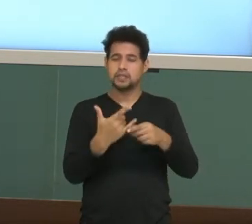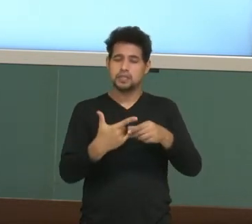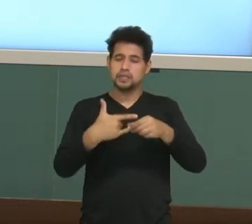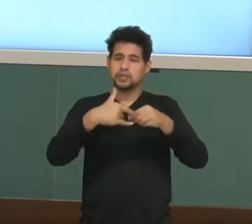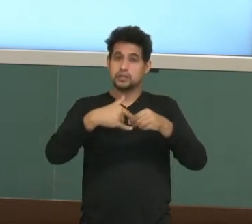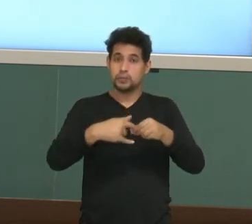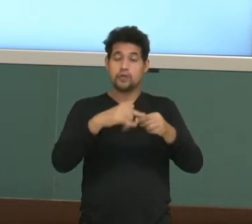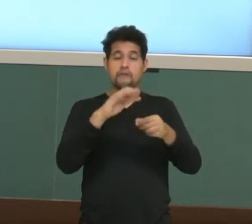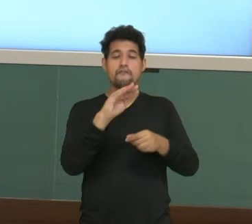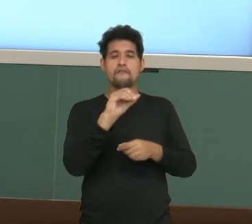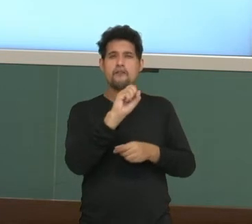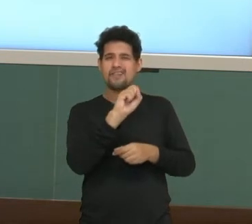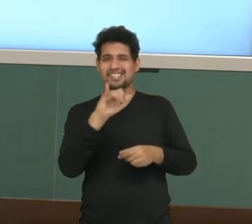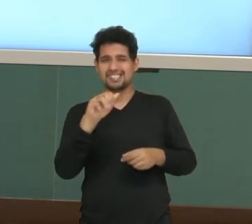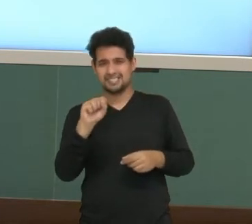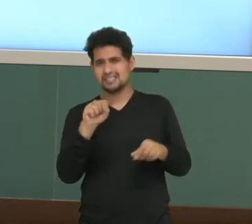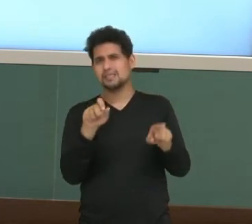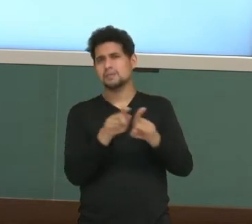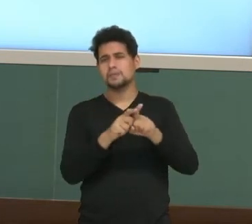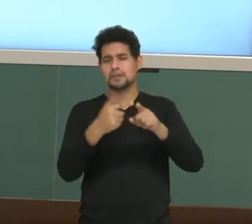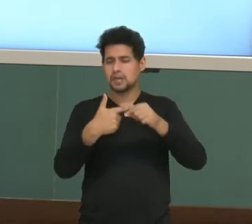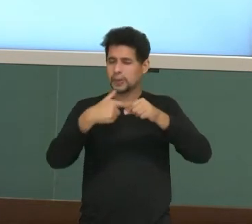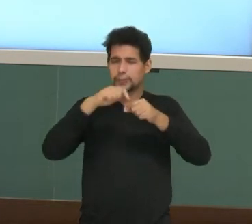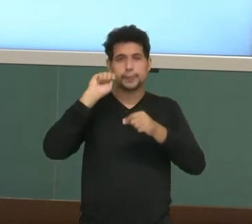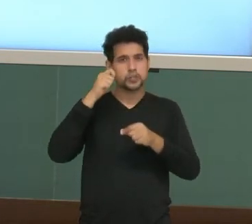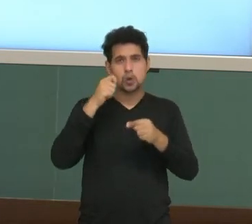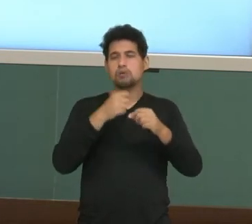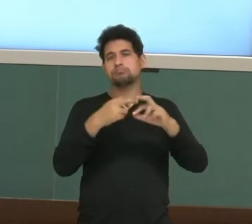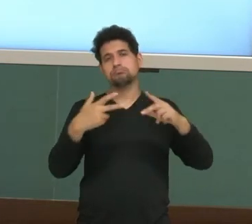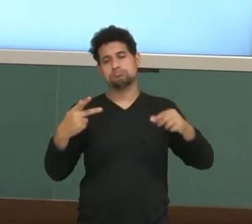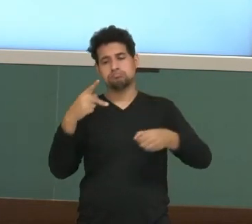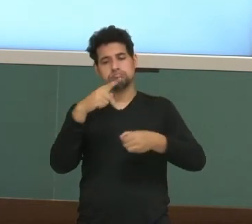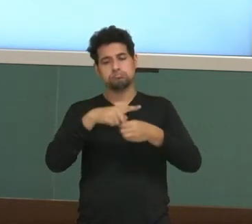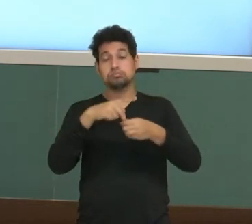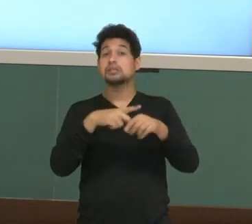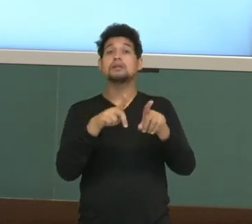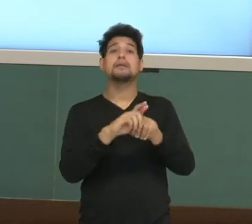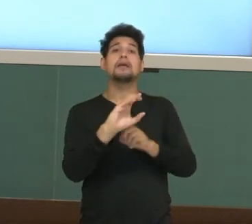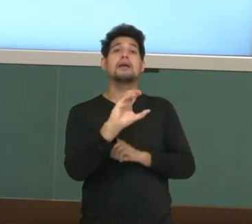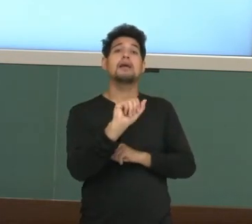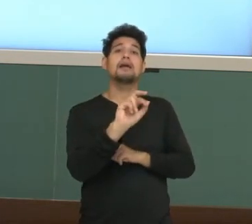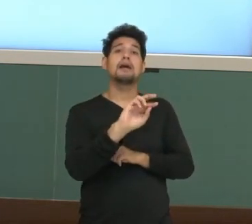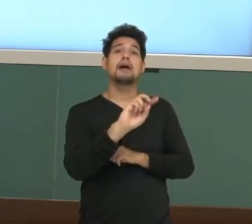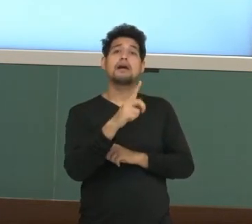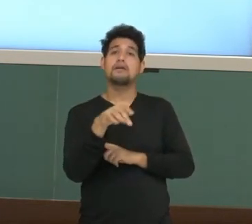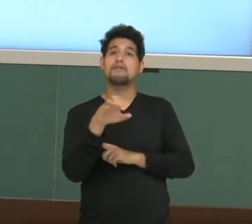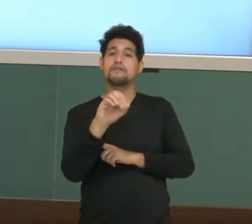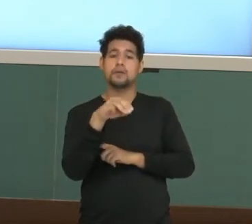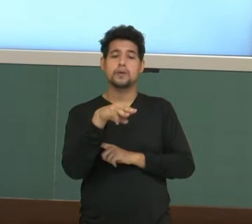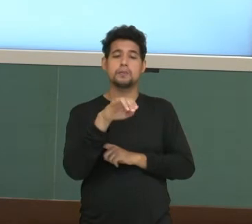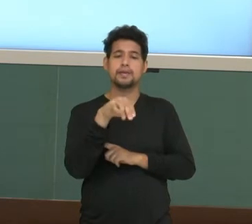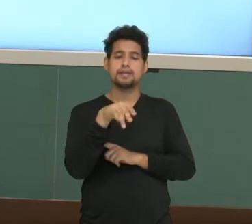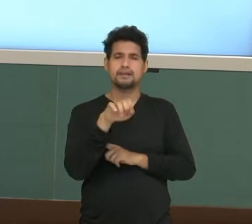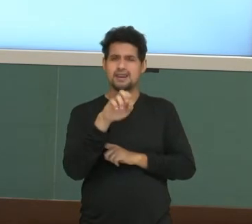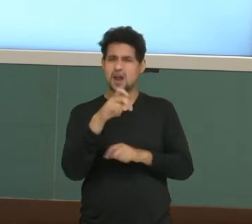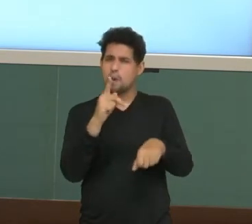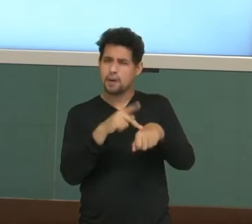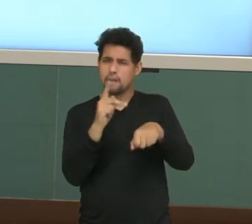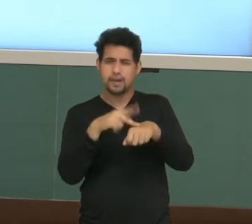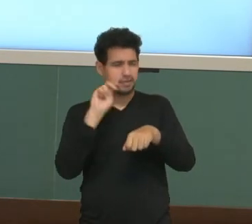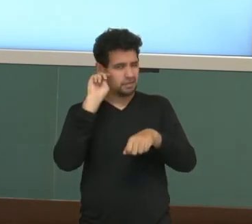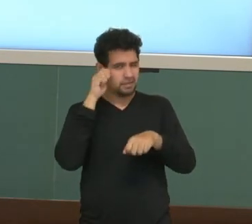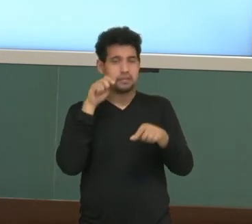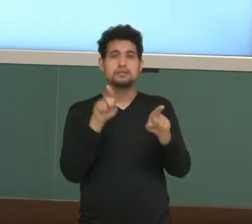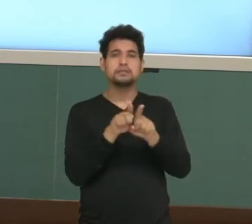por exemplo petróleo e seus derivados e também carvão mineral. E a partir desse processo, nós temos,